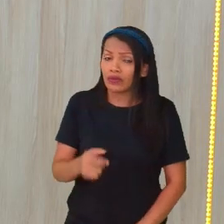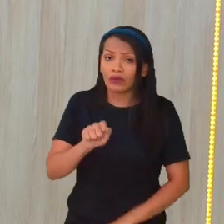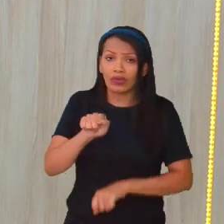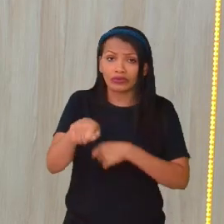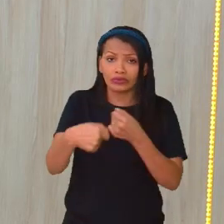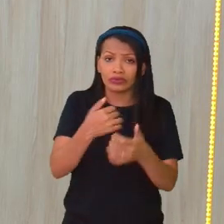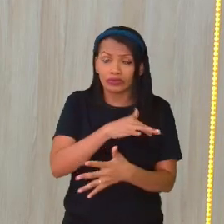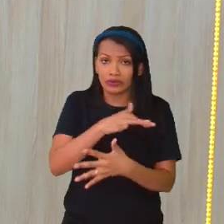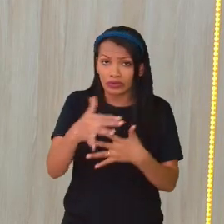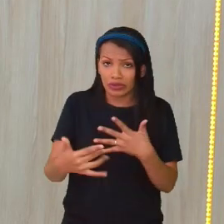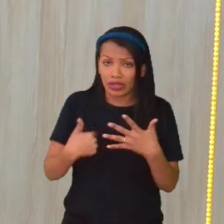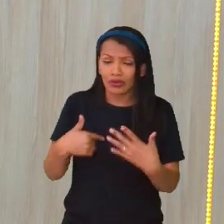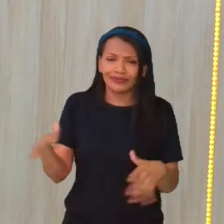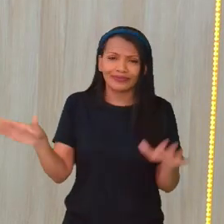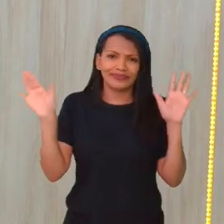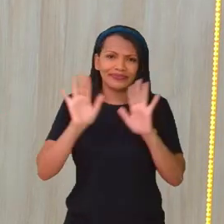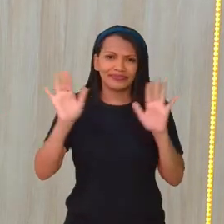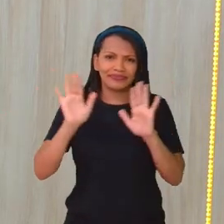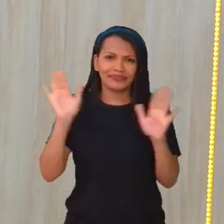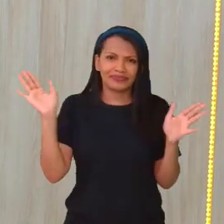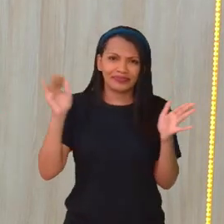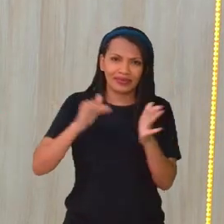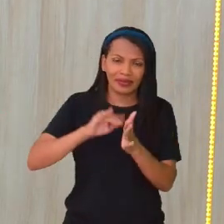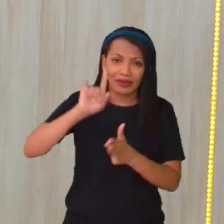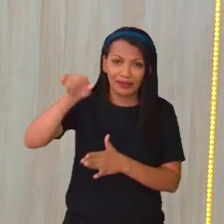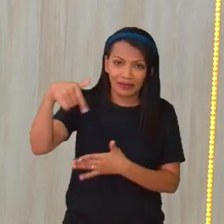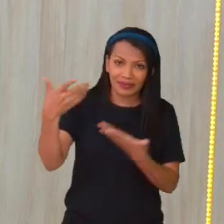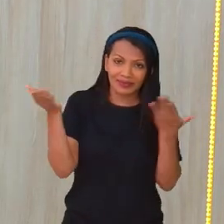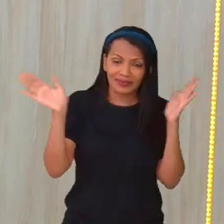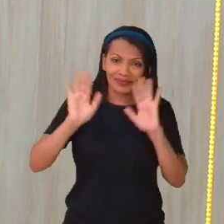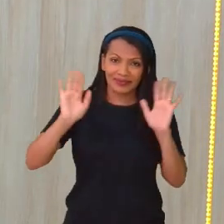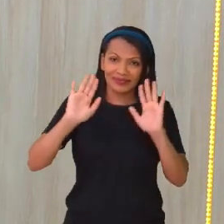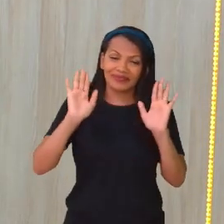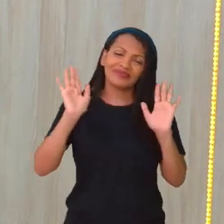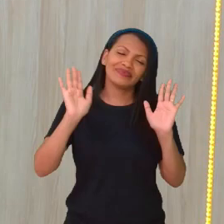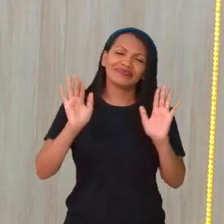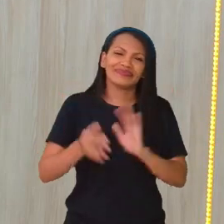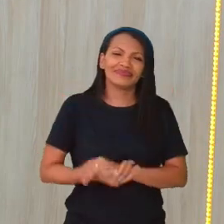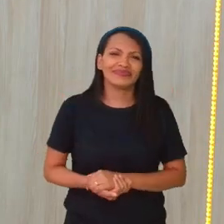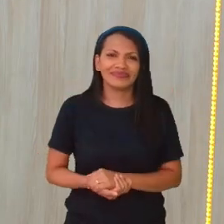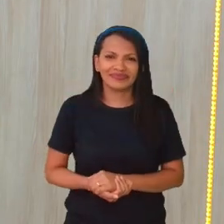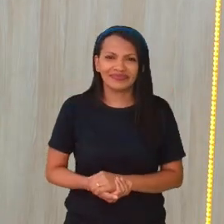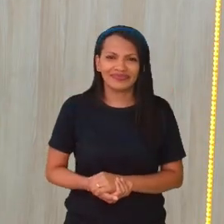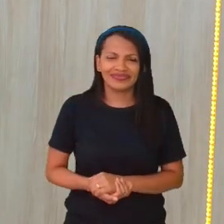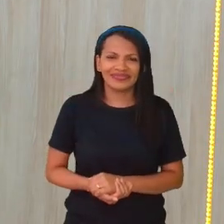E vou me despedindo aqui, até a próxima aula. Tchau, turma!